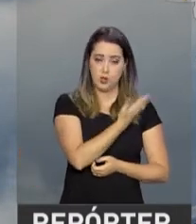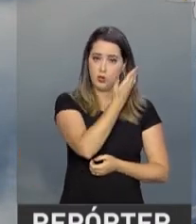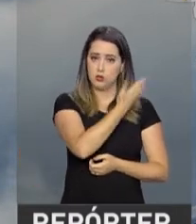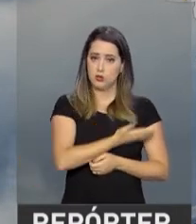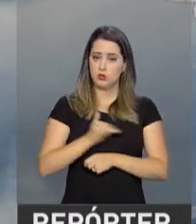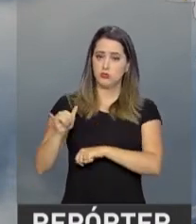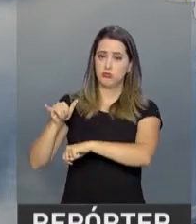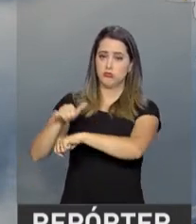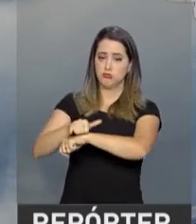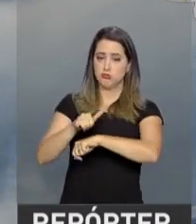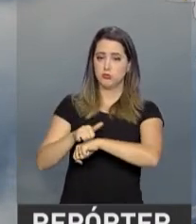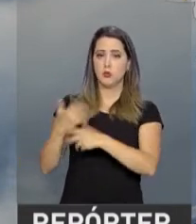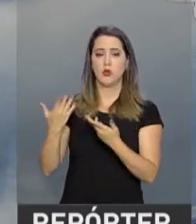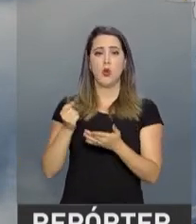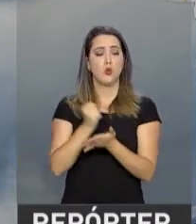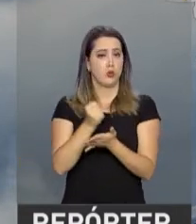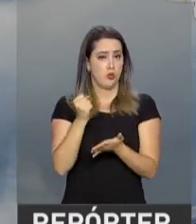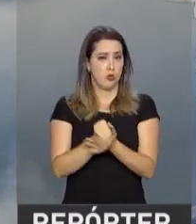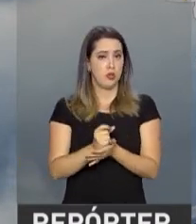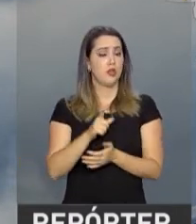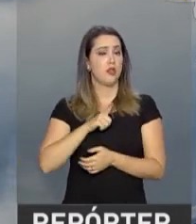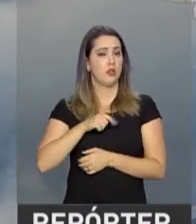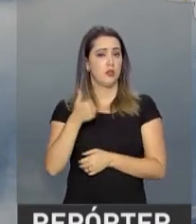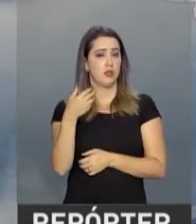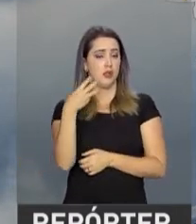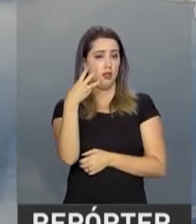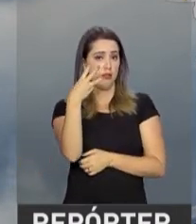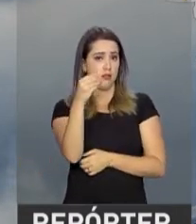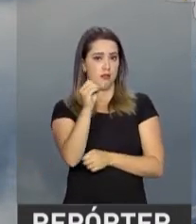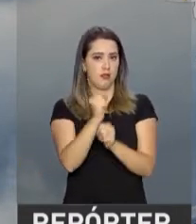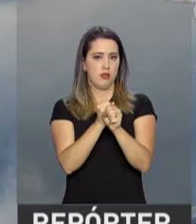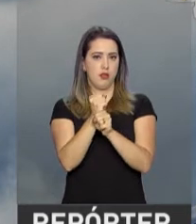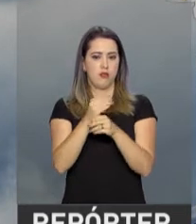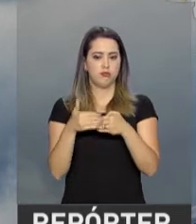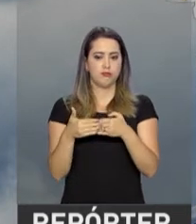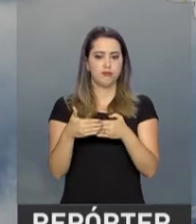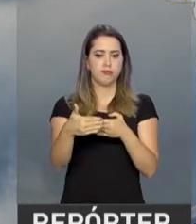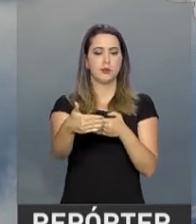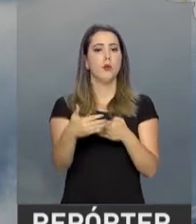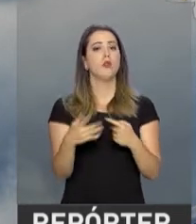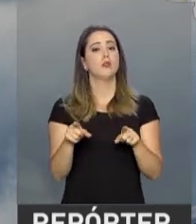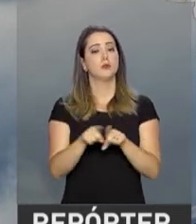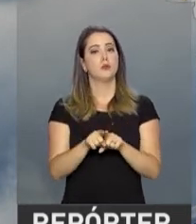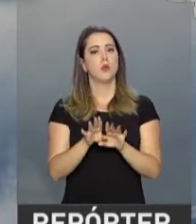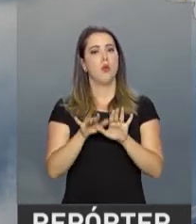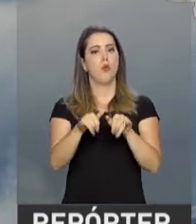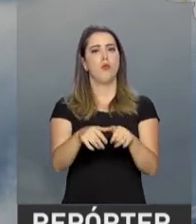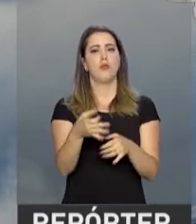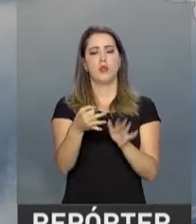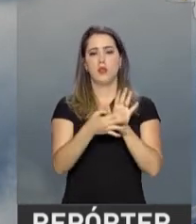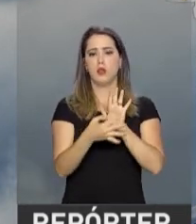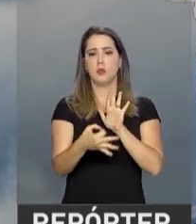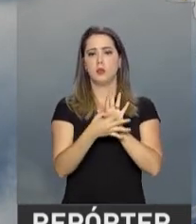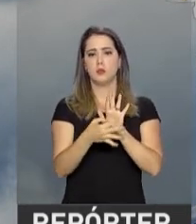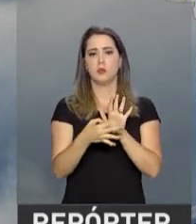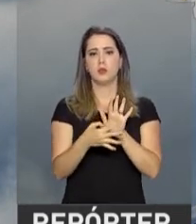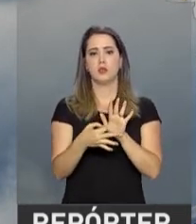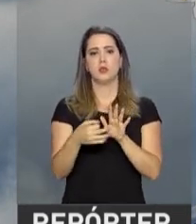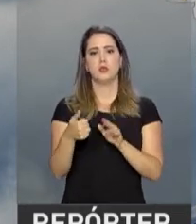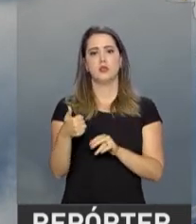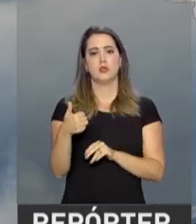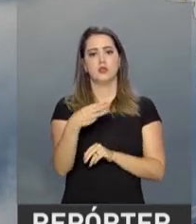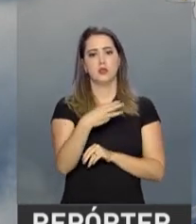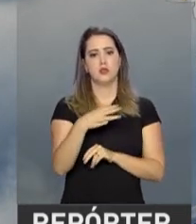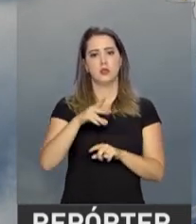e macaé os contratos vão valer por 30 anos o fim da consulta pública é no dia 13 de julho e o